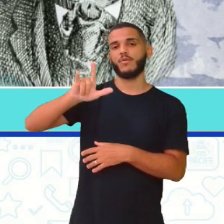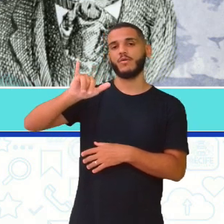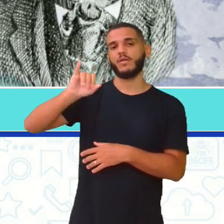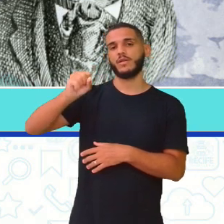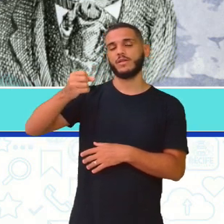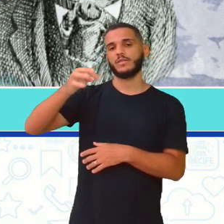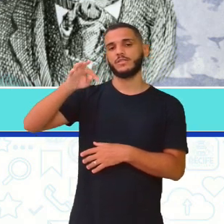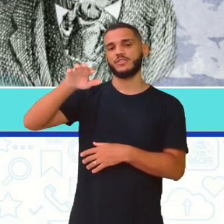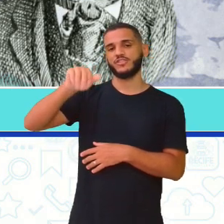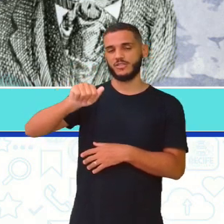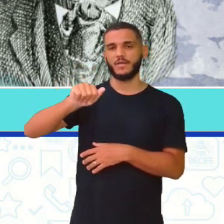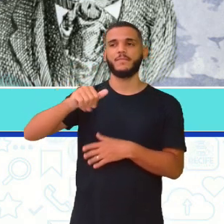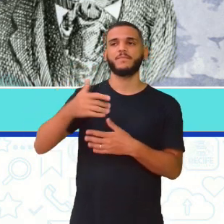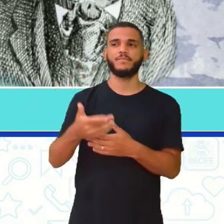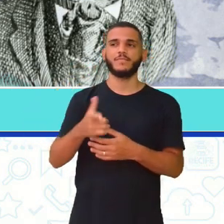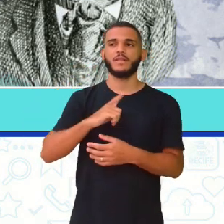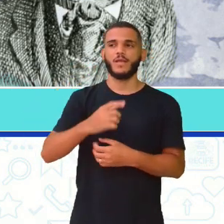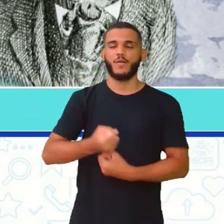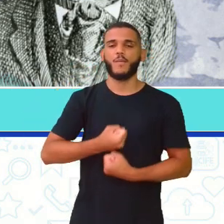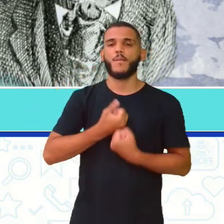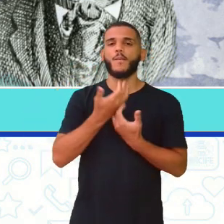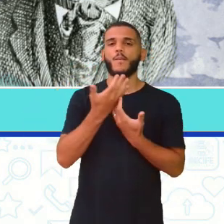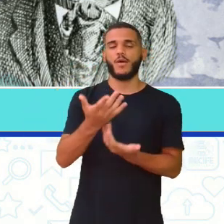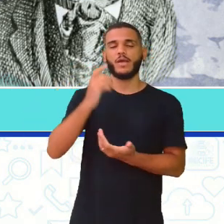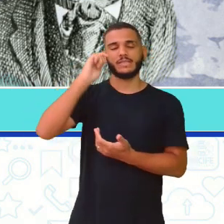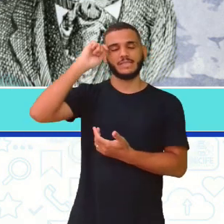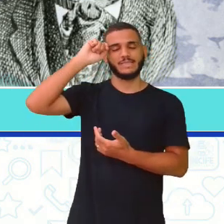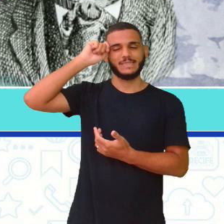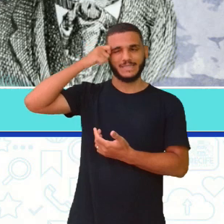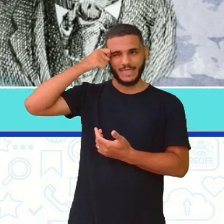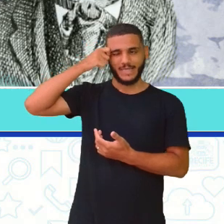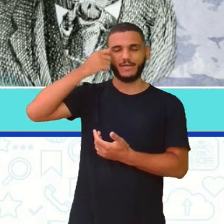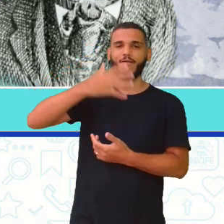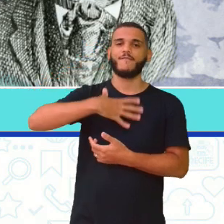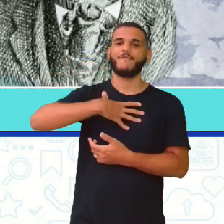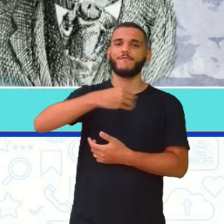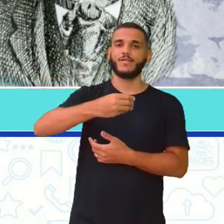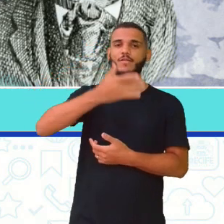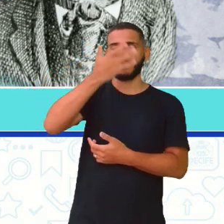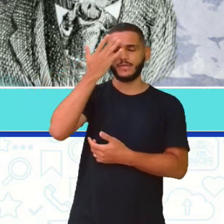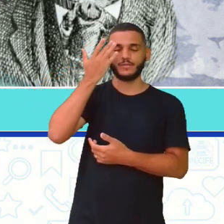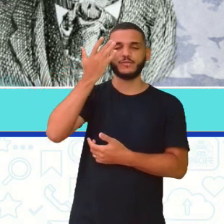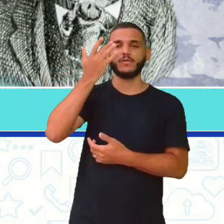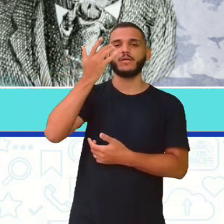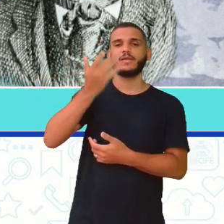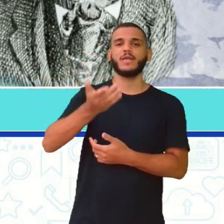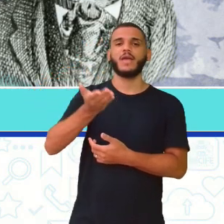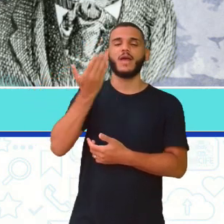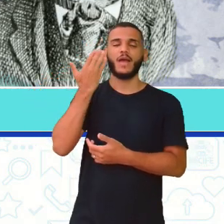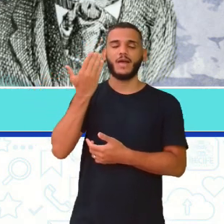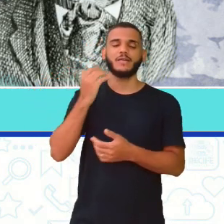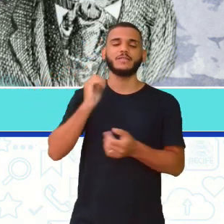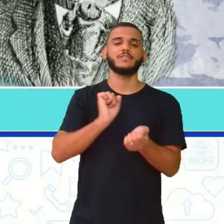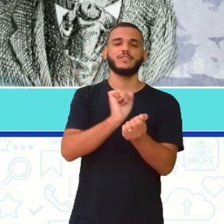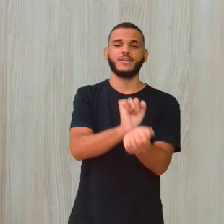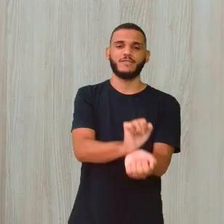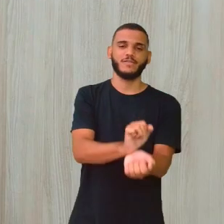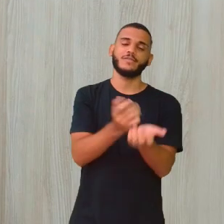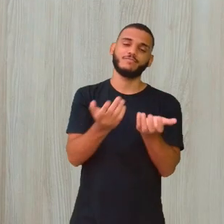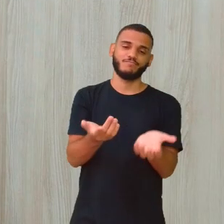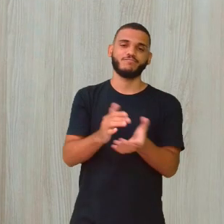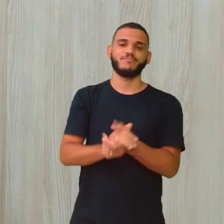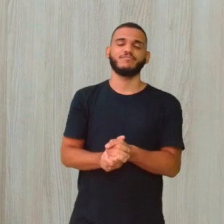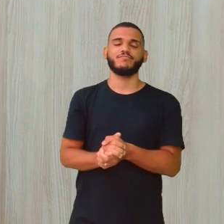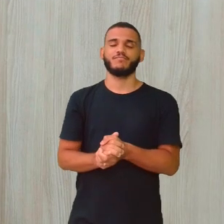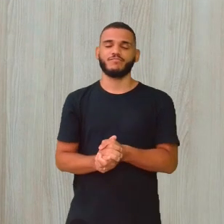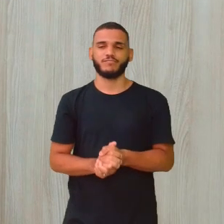estudos brasileiros, e um poeta negro, filho de ex-escravizados. Então, oi, amiga? É uma injustiça o É uma simbolismo injustiça.